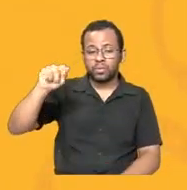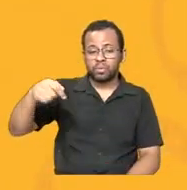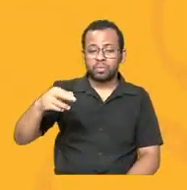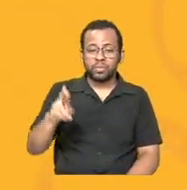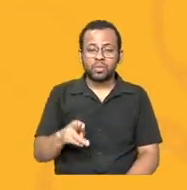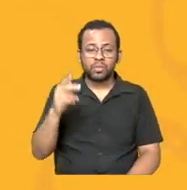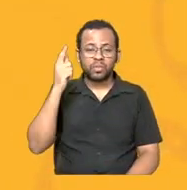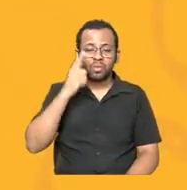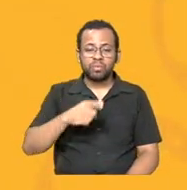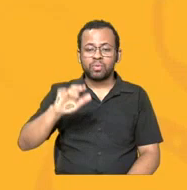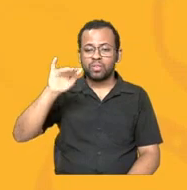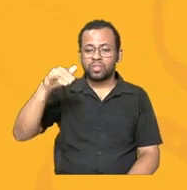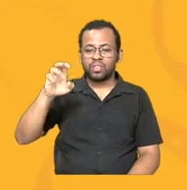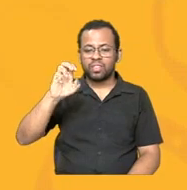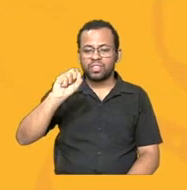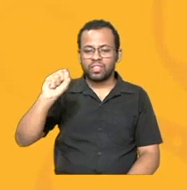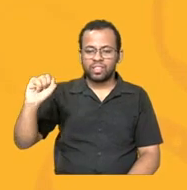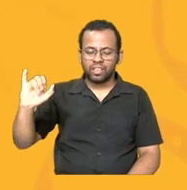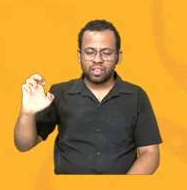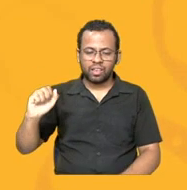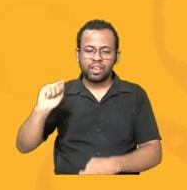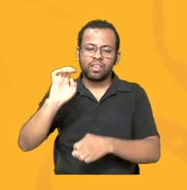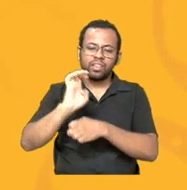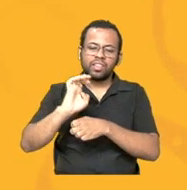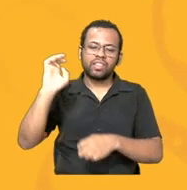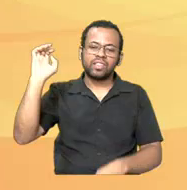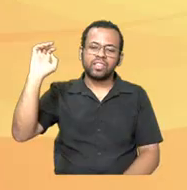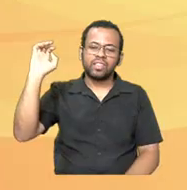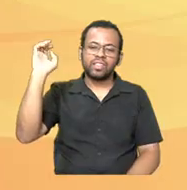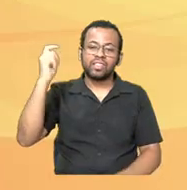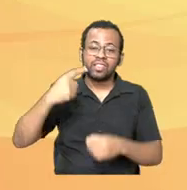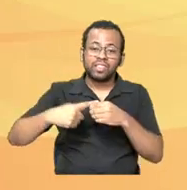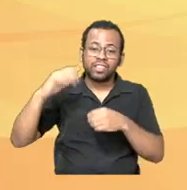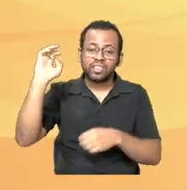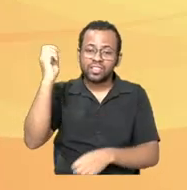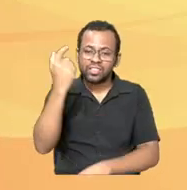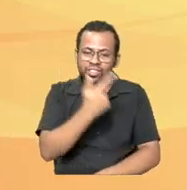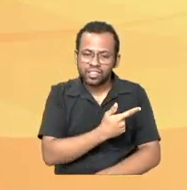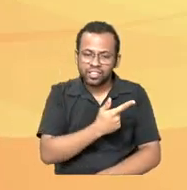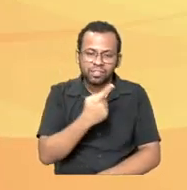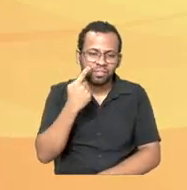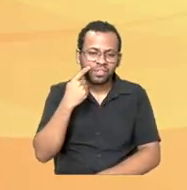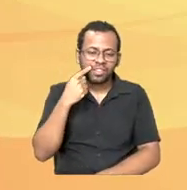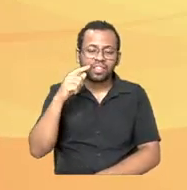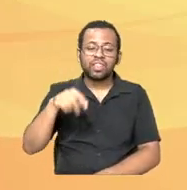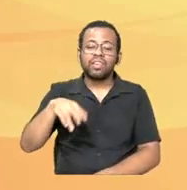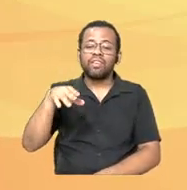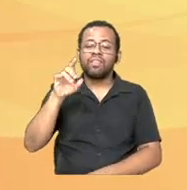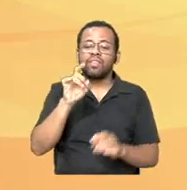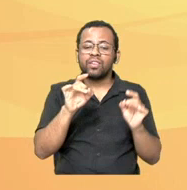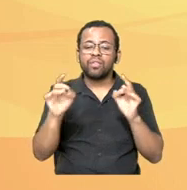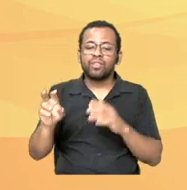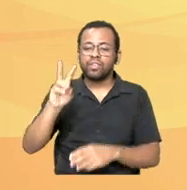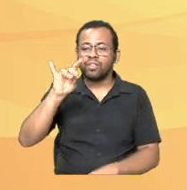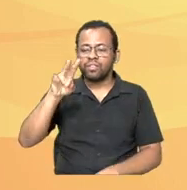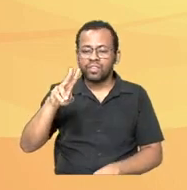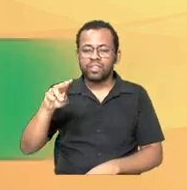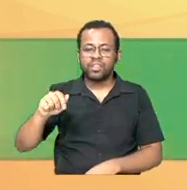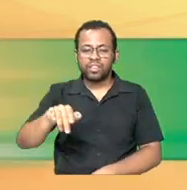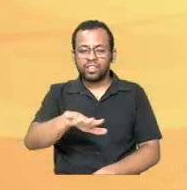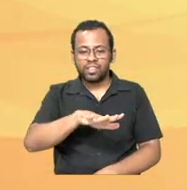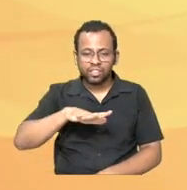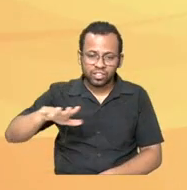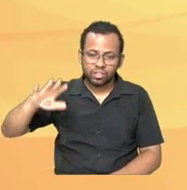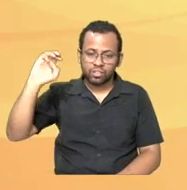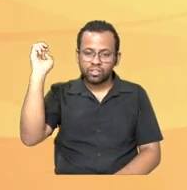que saiu para Jéssica distância Olha ela na foto a promotora pé quente foi a vi da Regional Estância